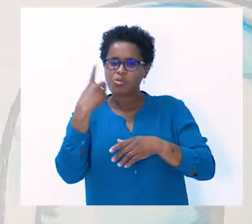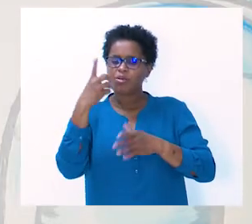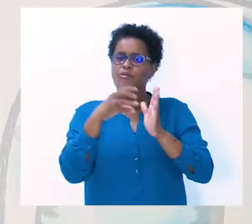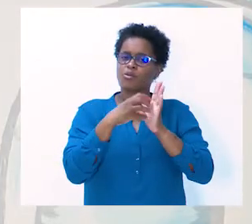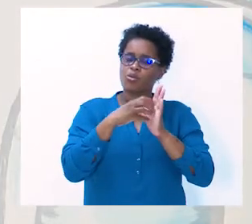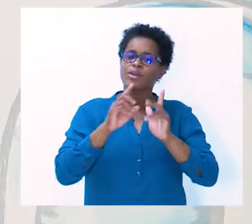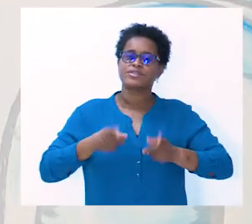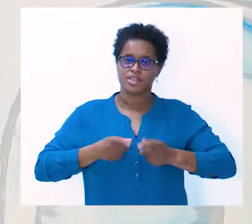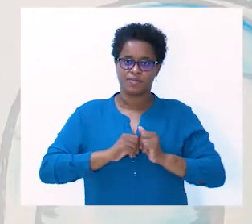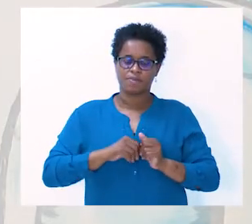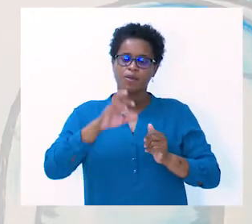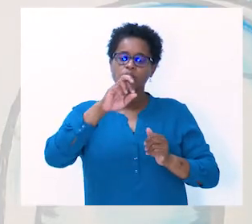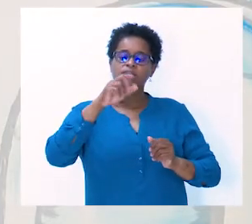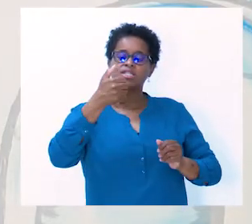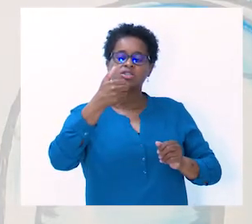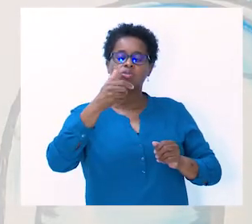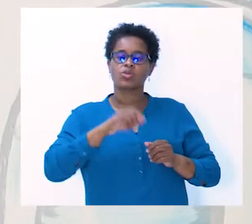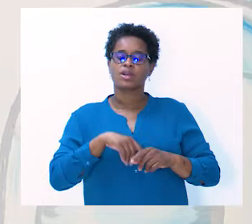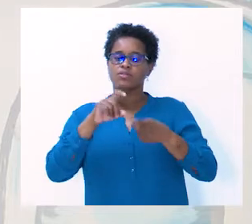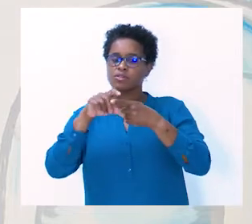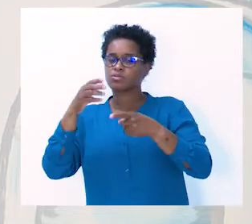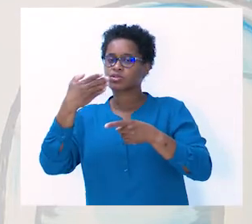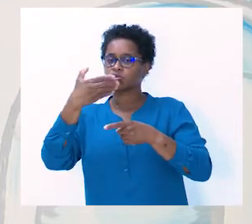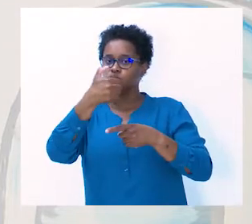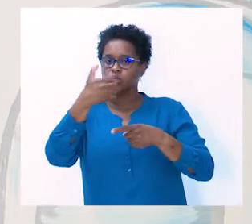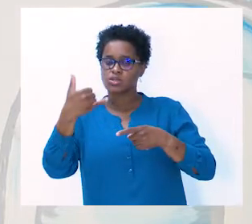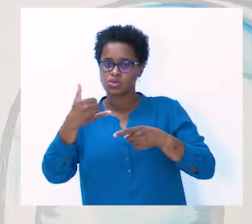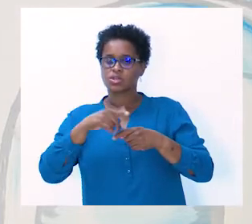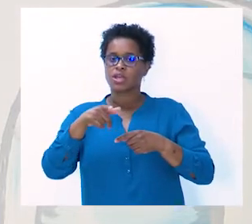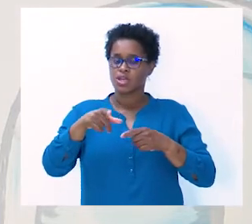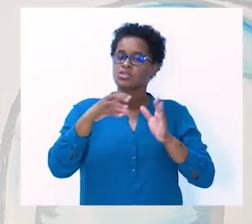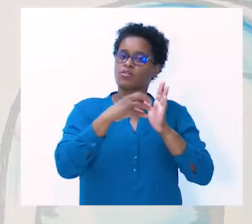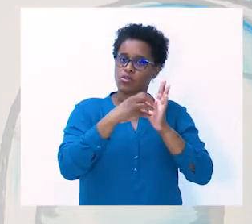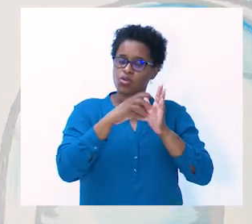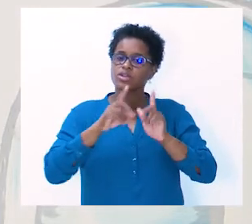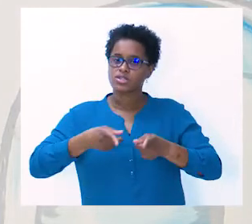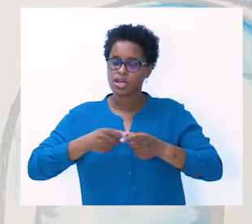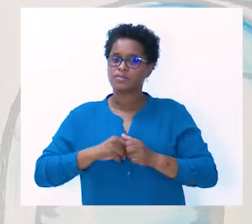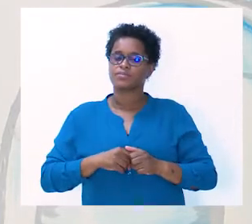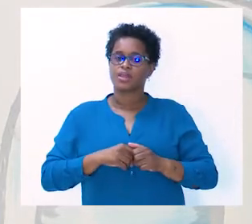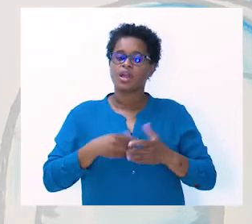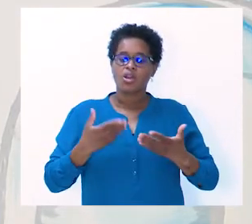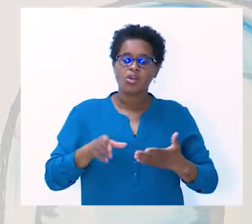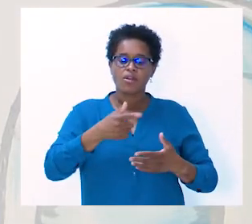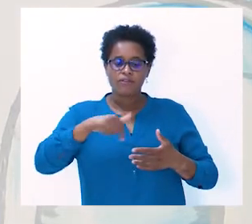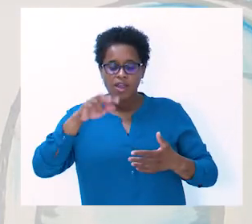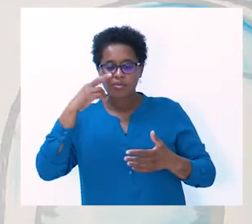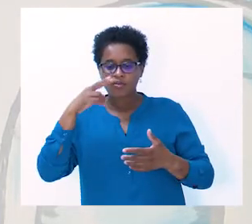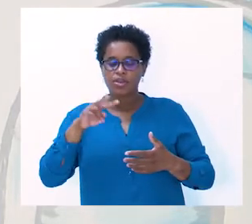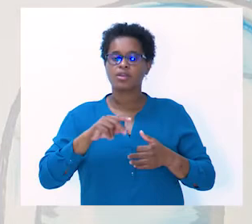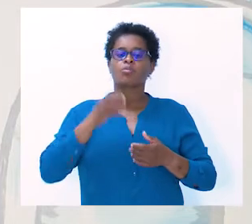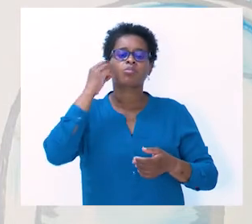figura inicial. 85 por 52. Esta é a figura inicial. Agora vamos